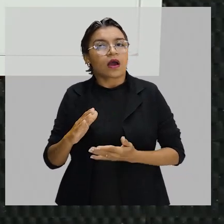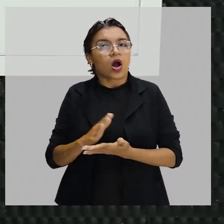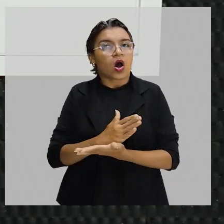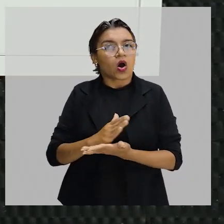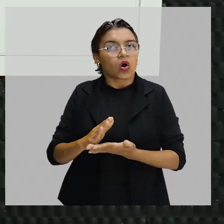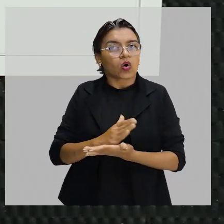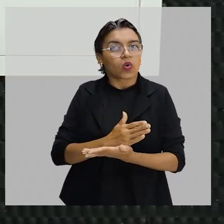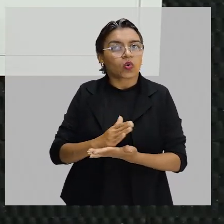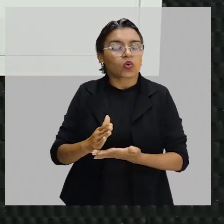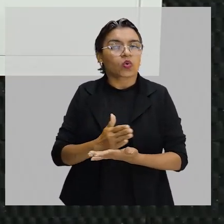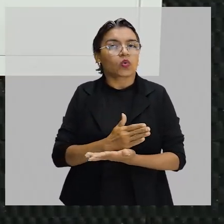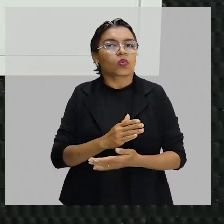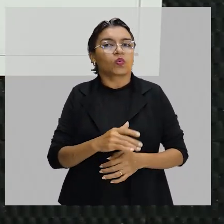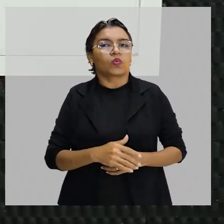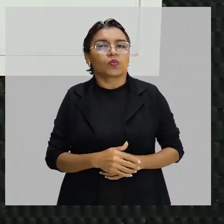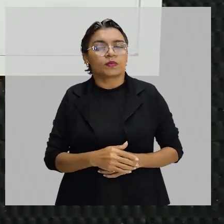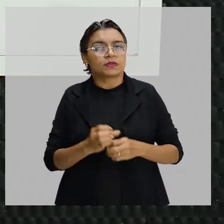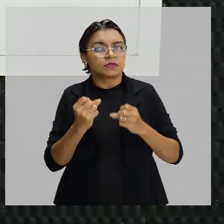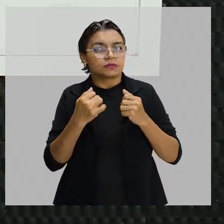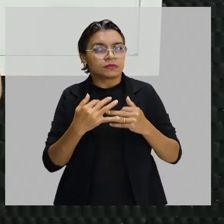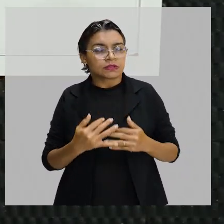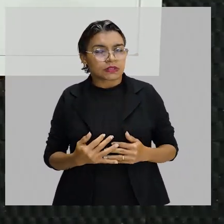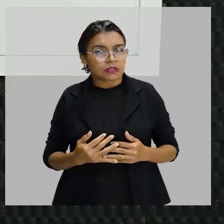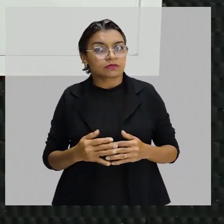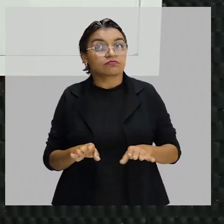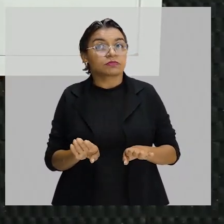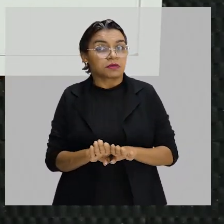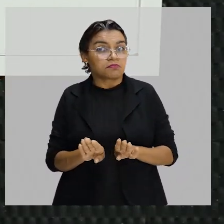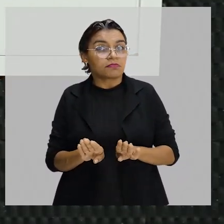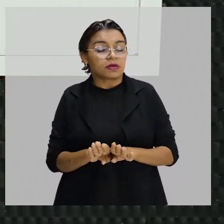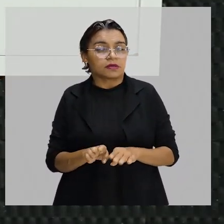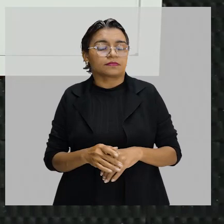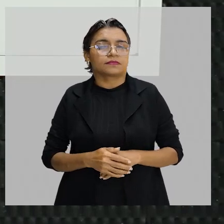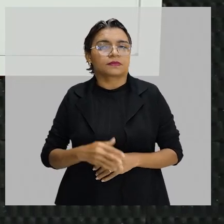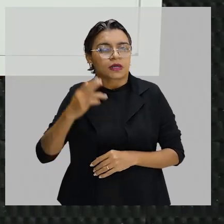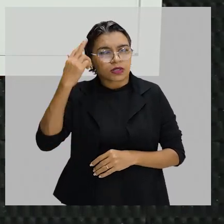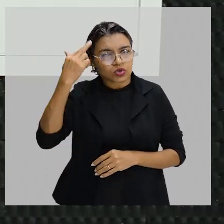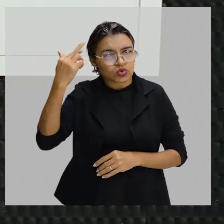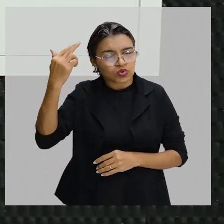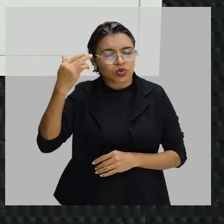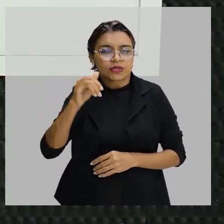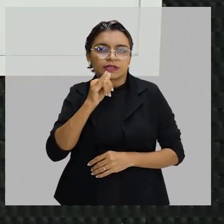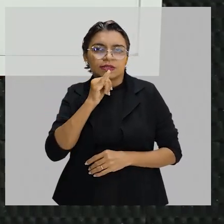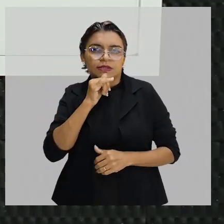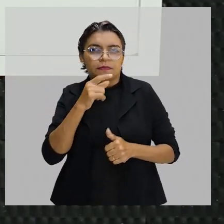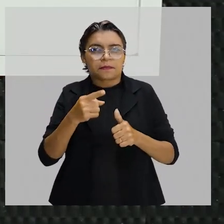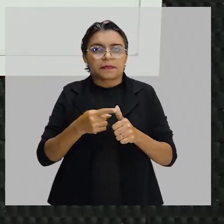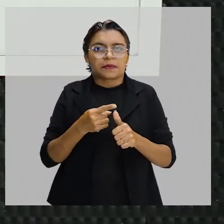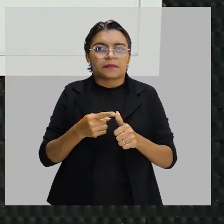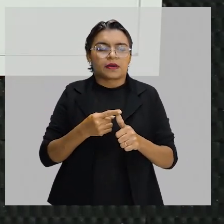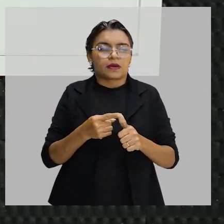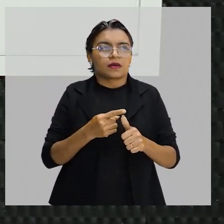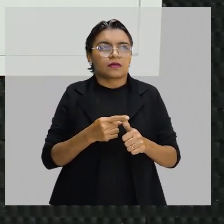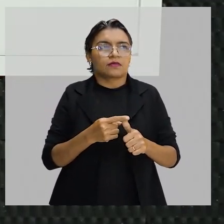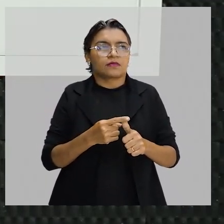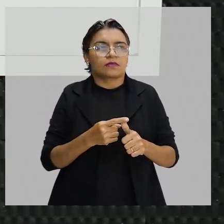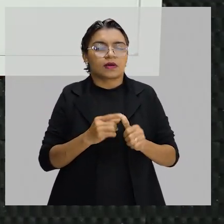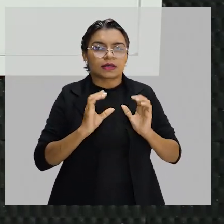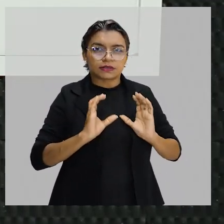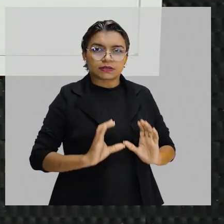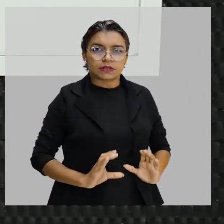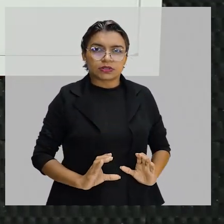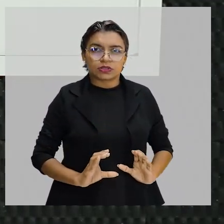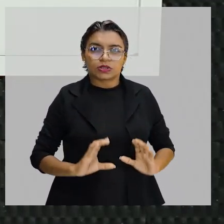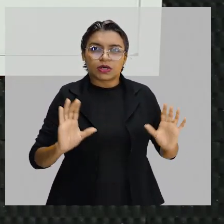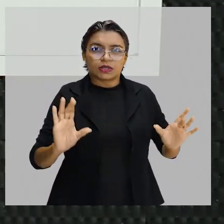ela tem seu desmembramento histórico, tá? Num primeiro momento, por exemplo, ela foi associada à